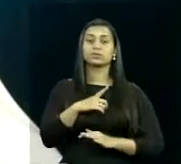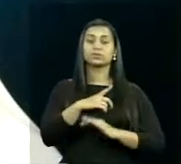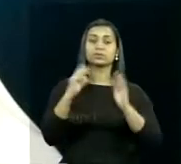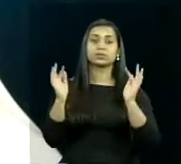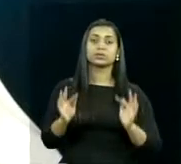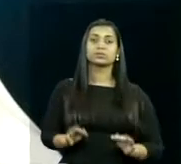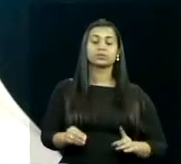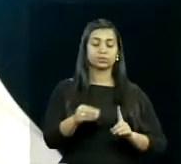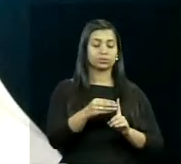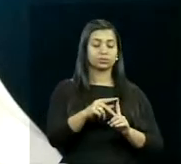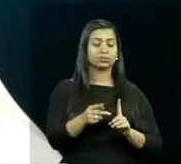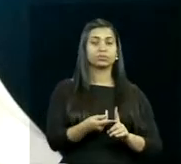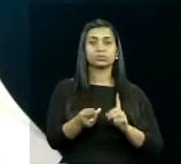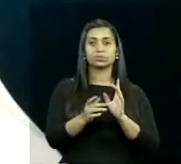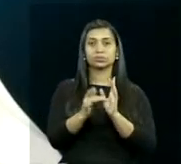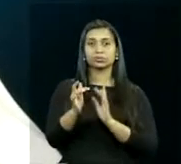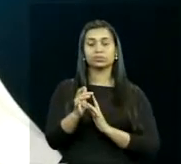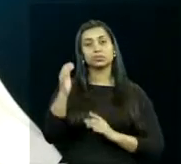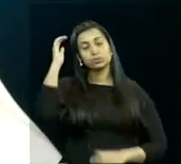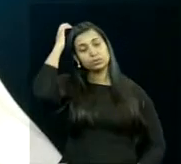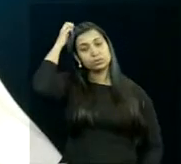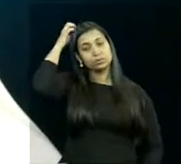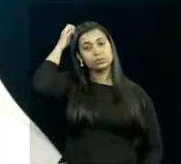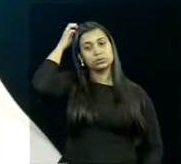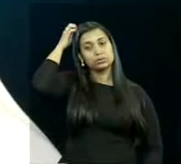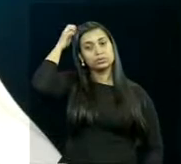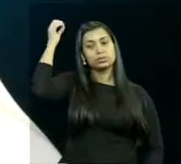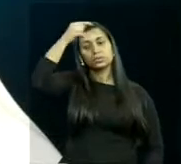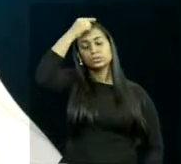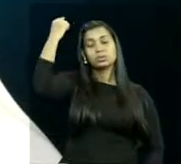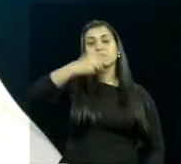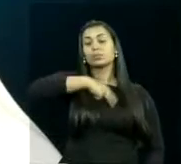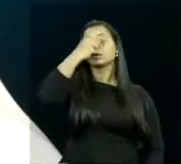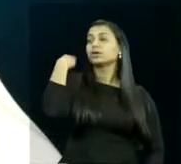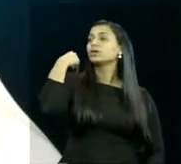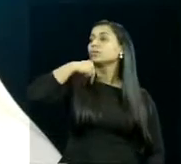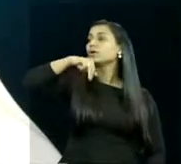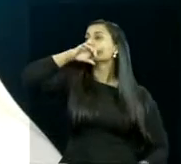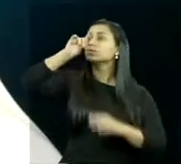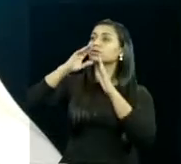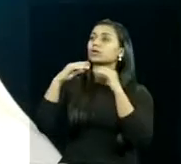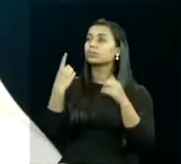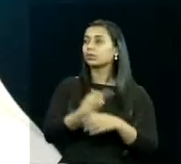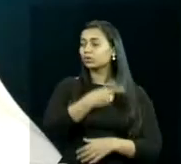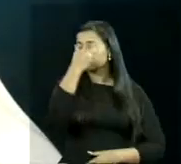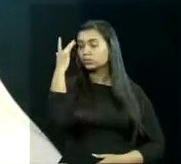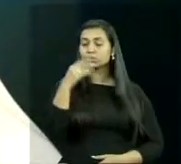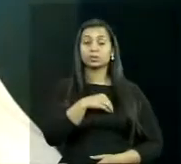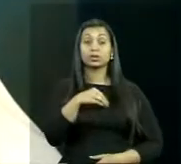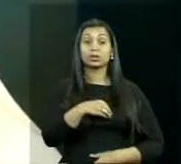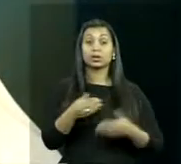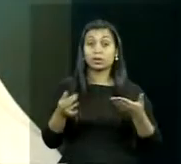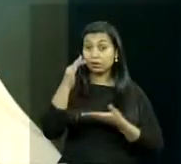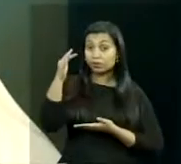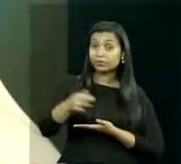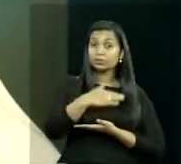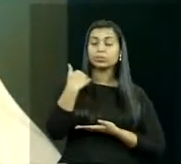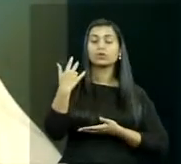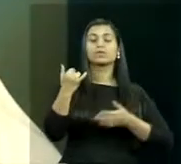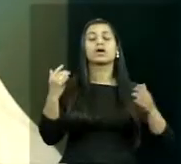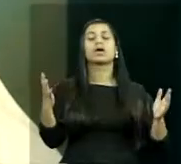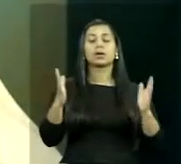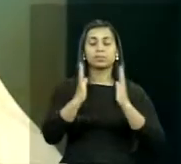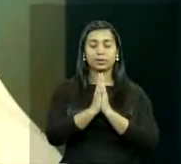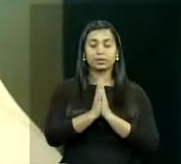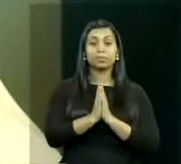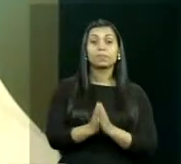vós entre as mulheres, e bendito é o fruto do vosso ventre, Jesus. Santa Maria, Mãe de Deus, rogai por nós, pecadores, agora e na hora de